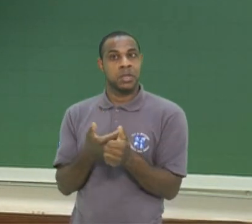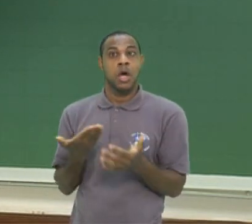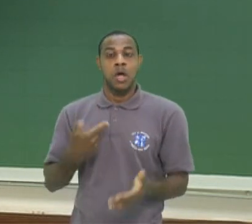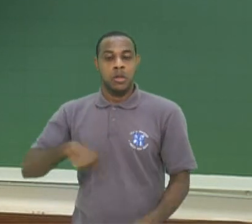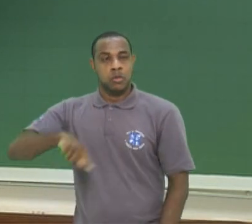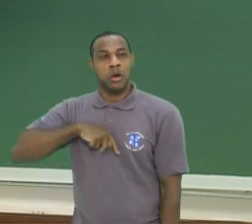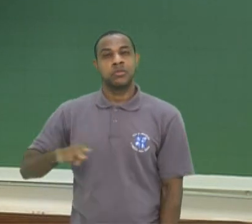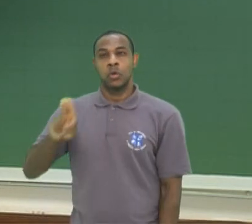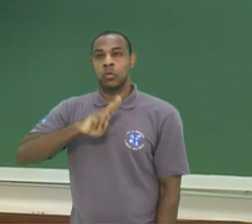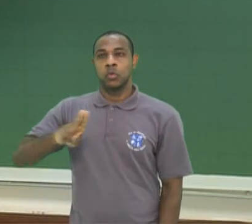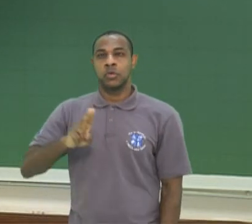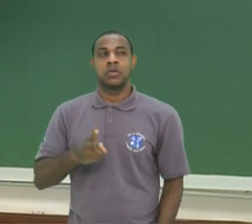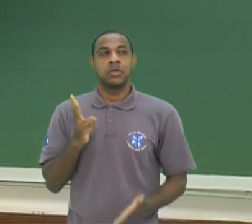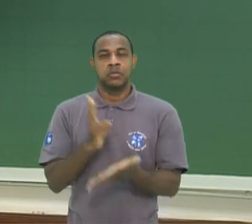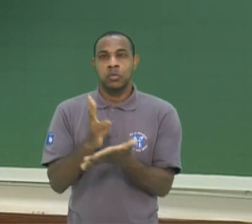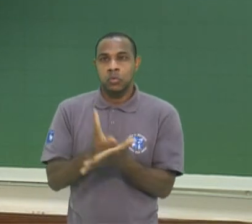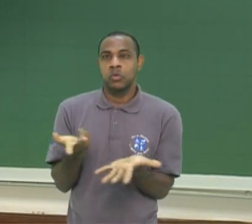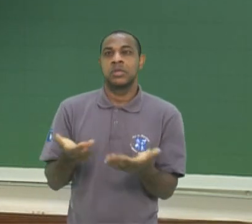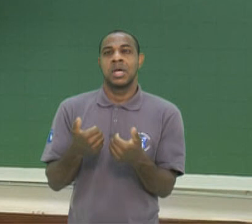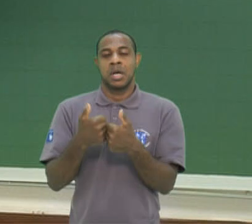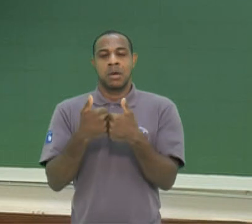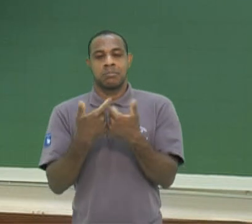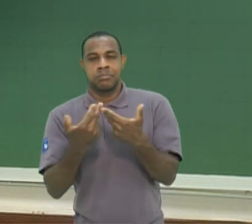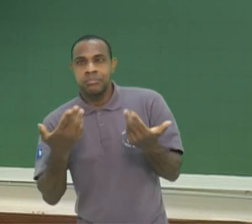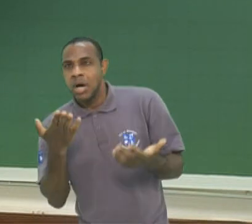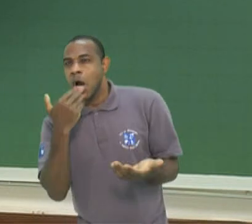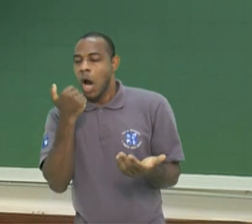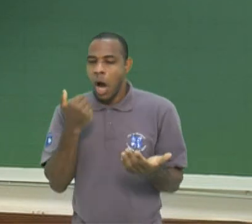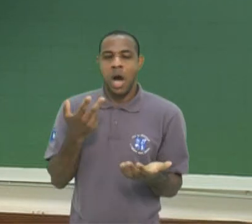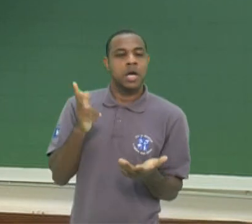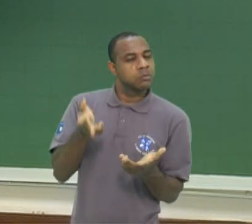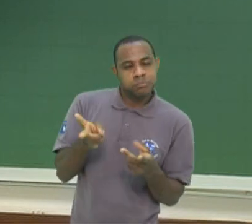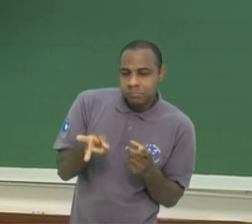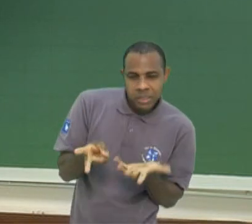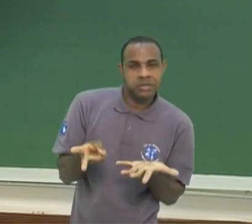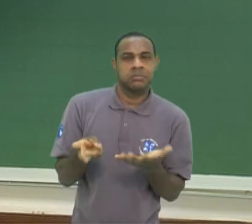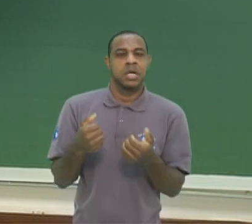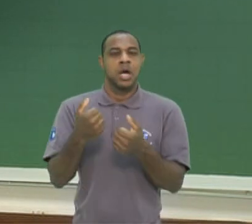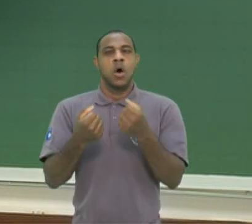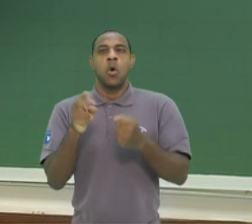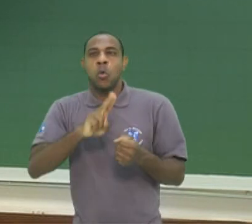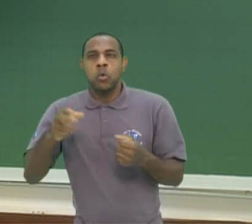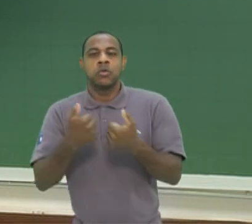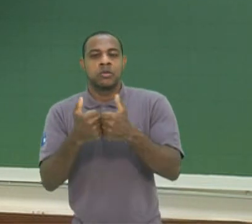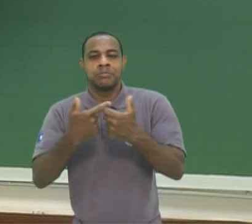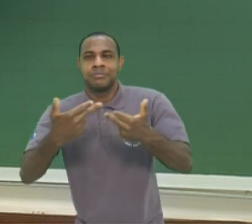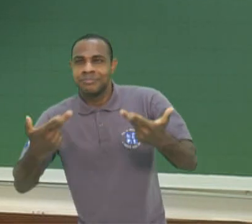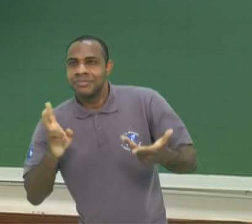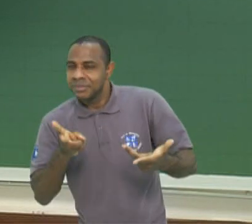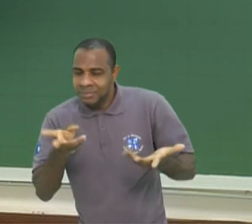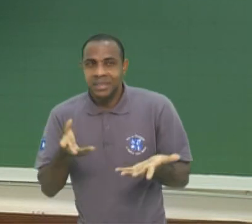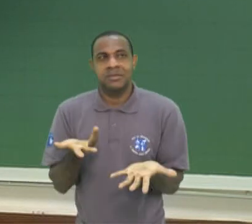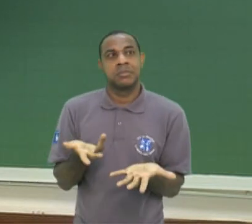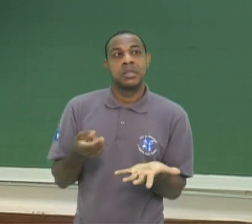usa os mesmos produtos, a gente consome as mesmas coisas e isso faz também com que